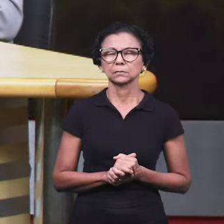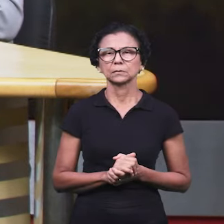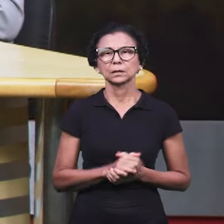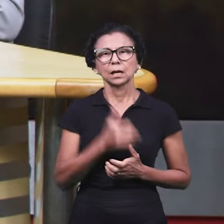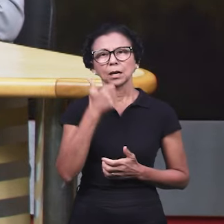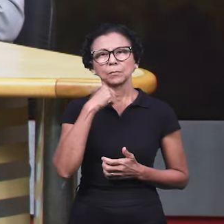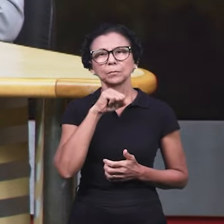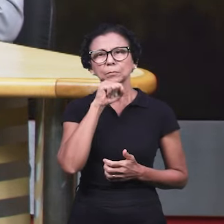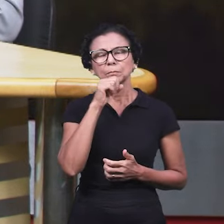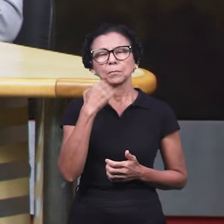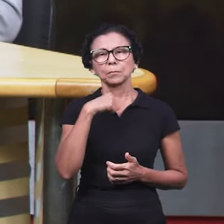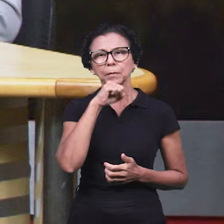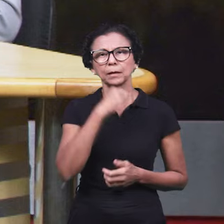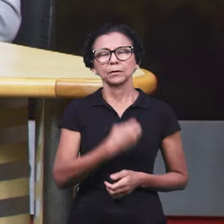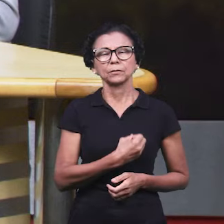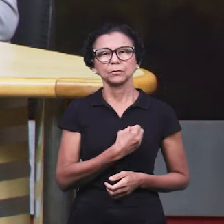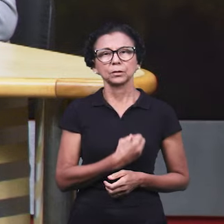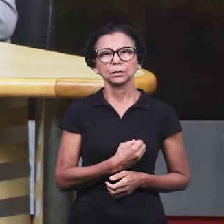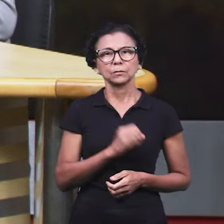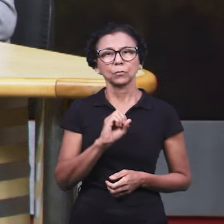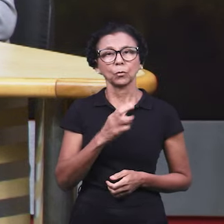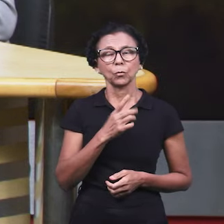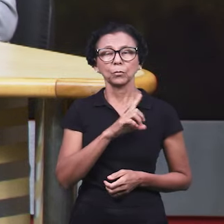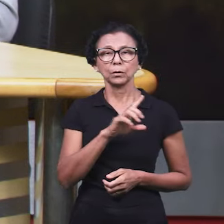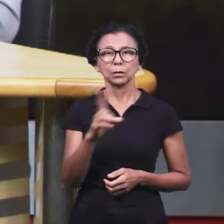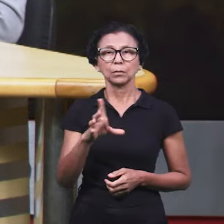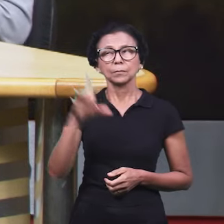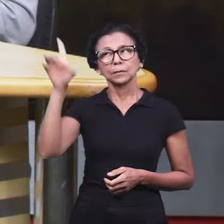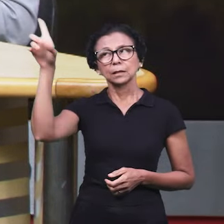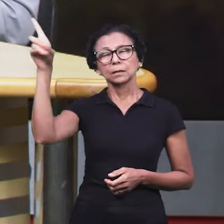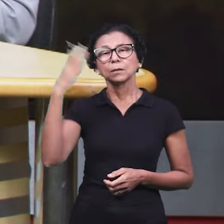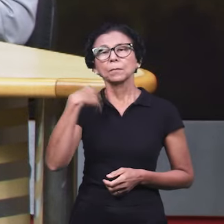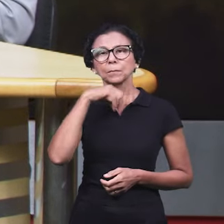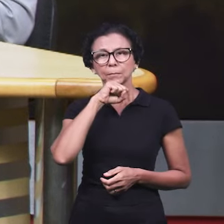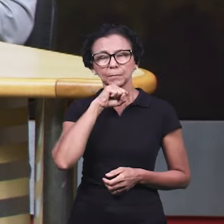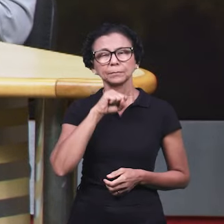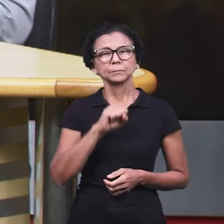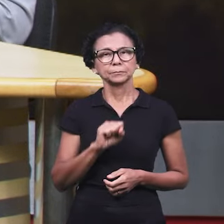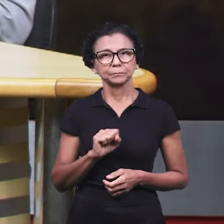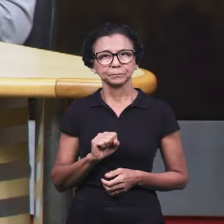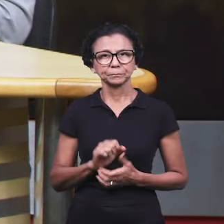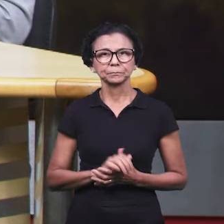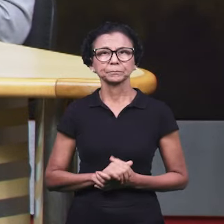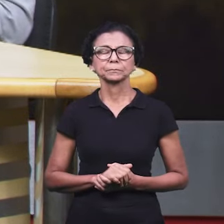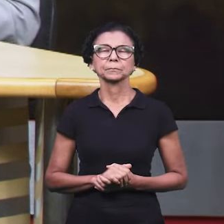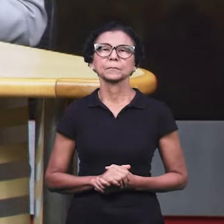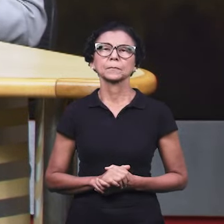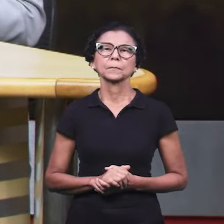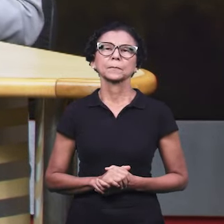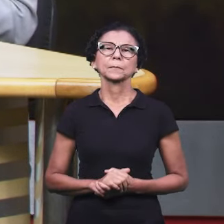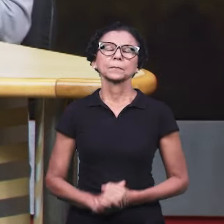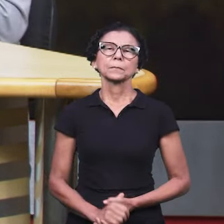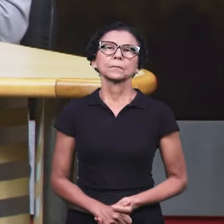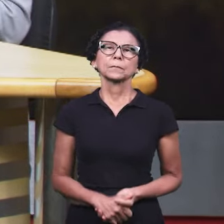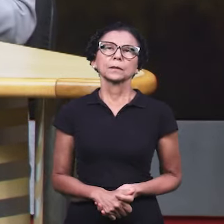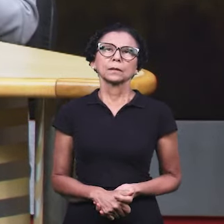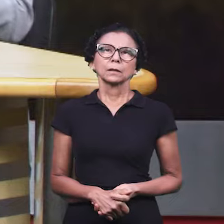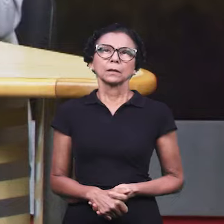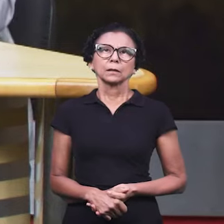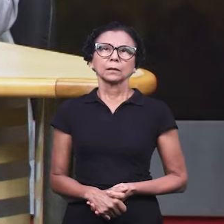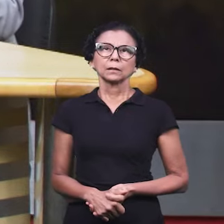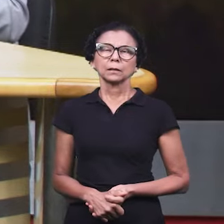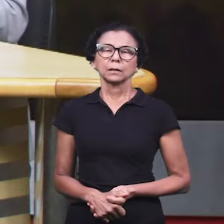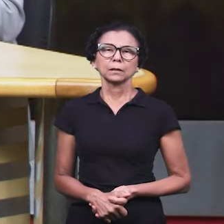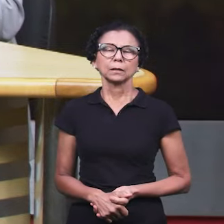aqui eu quero dizer o seguinte pro pro jovem pro filho né Eh e isso que eu vou dizer aqui não não foi uma